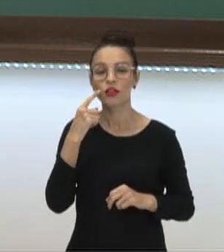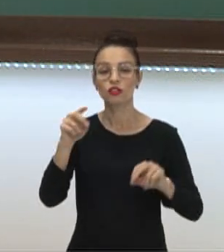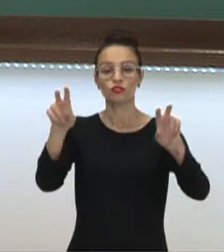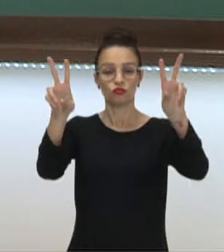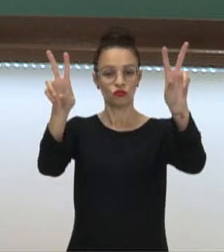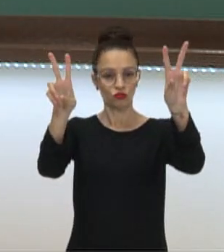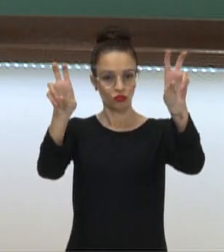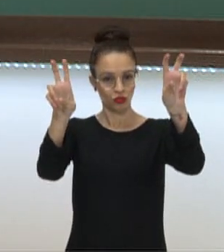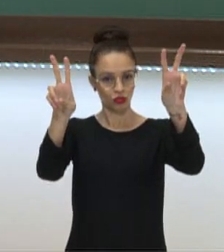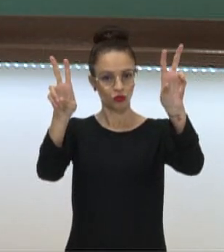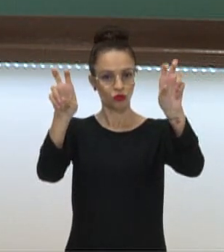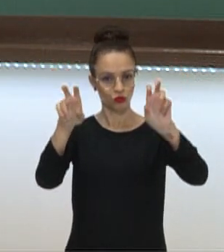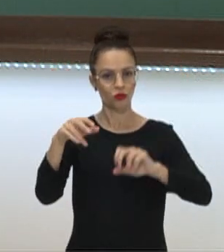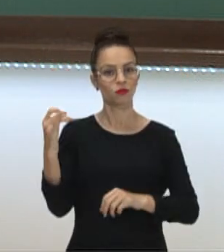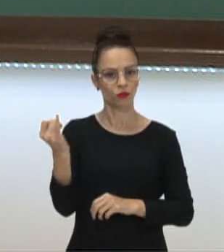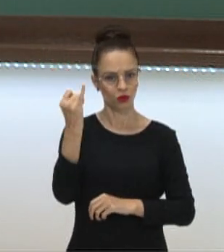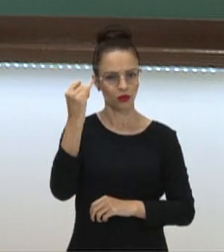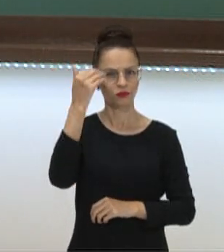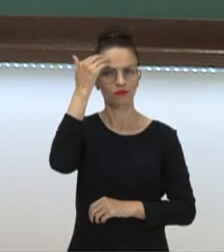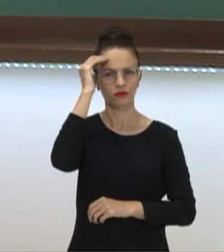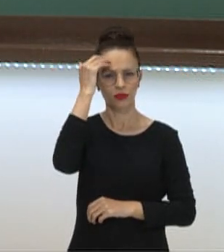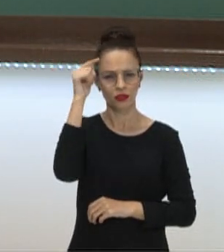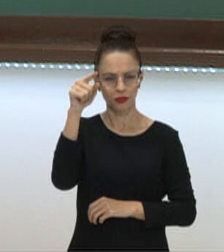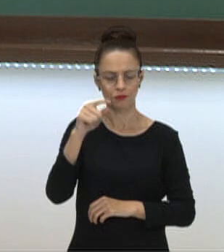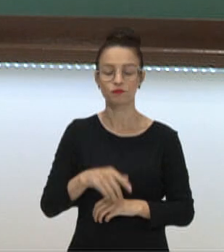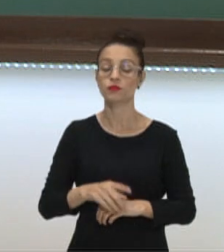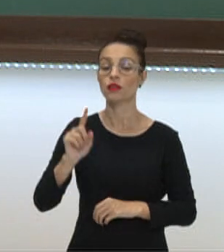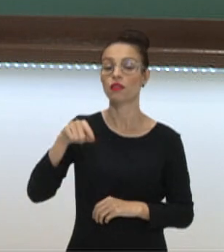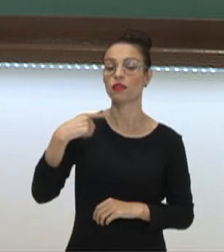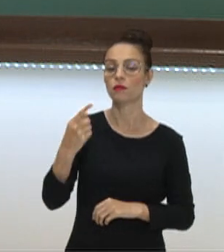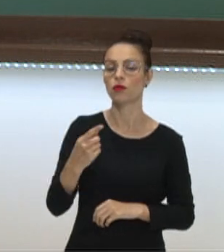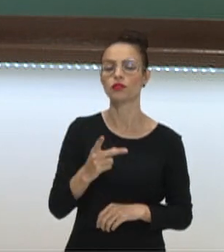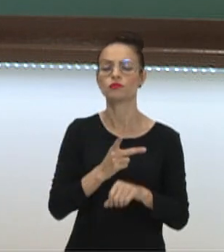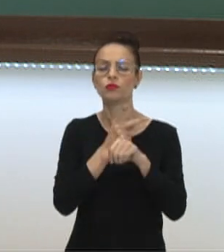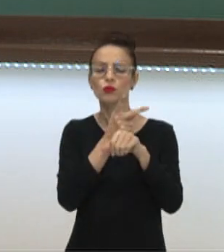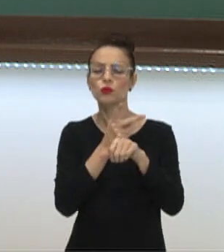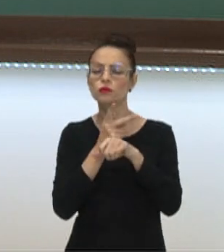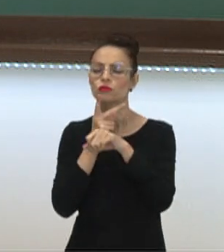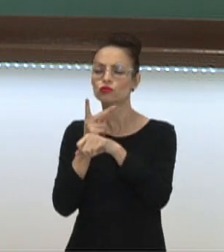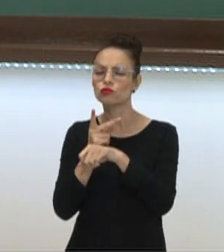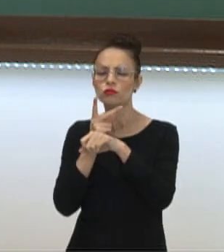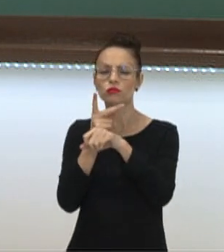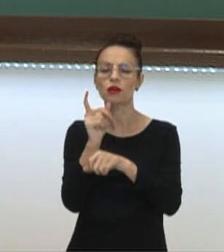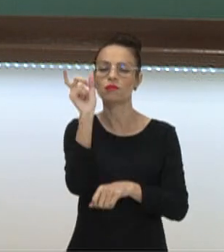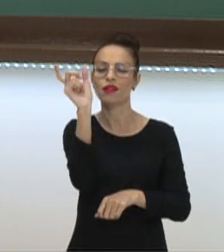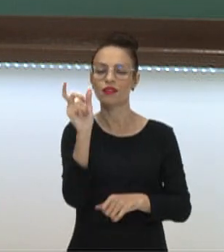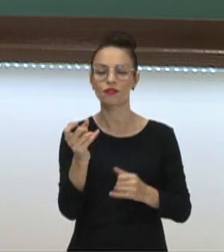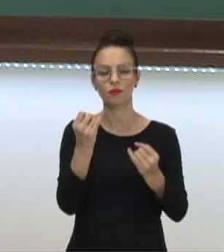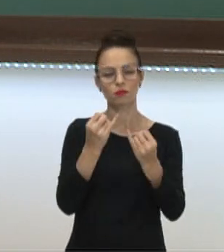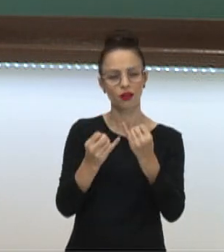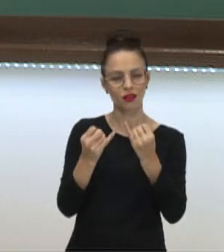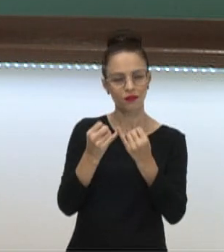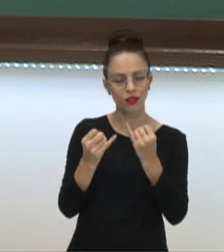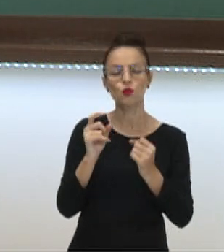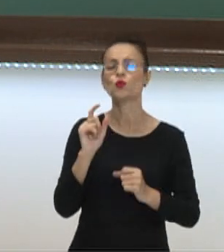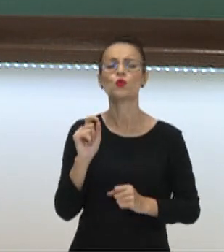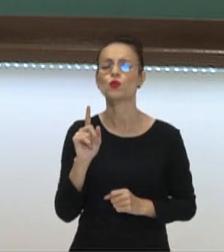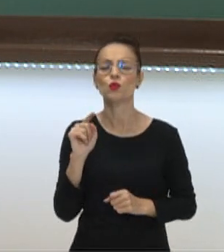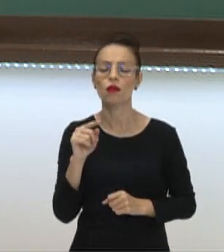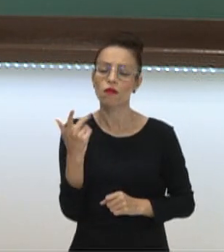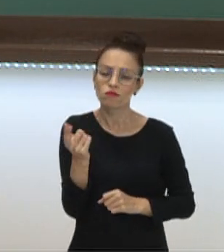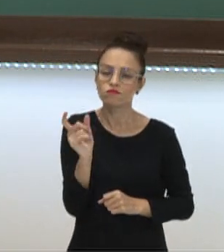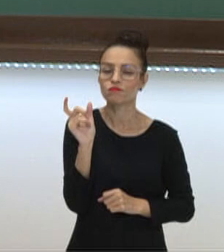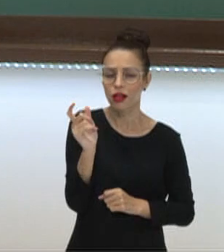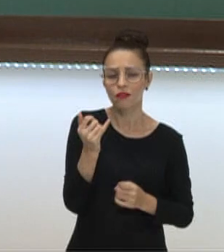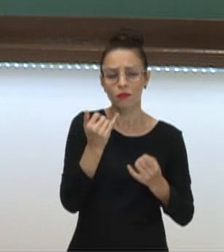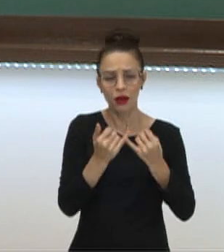muito importante, a gente precisa compreender o título. Depois a gente vai procurando as palavrinhas cognatas. O que são as cognatas? Aquelas